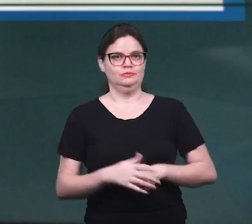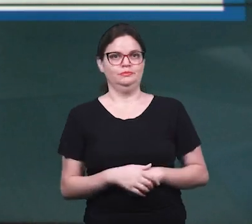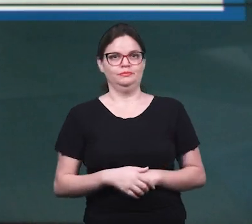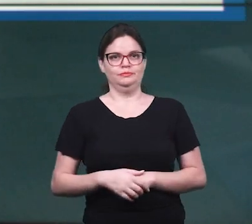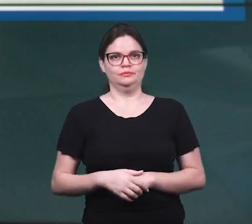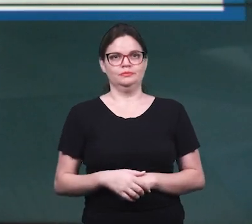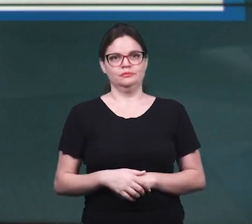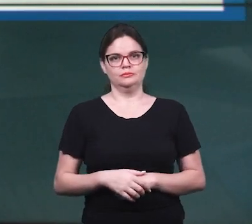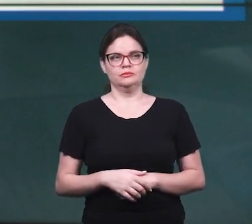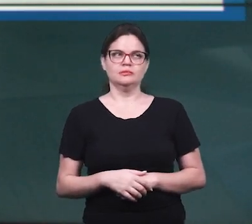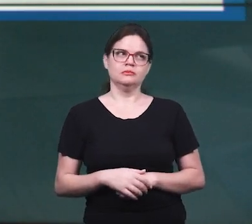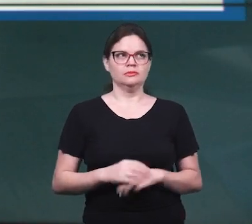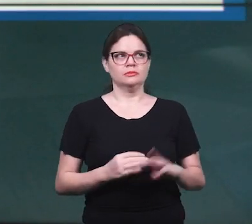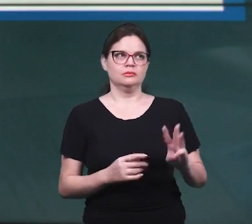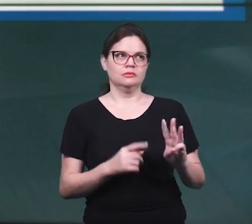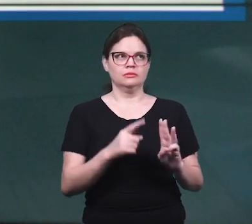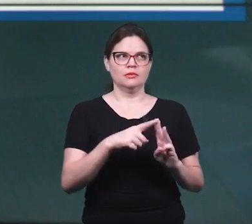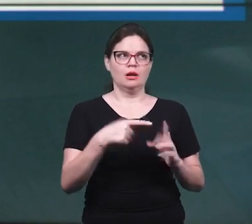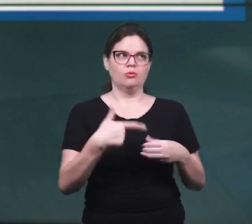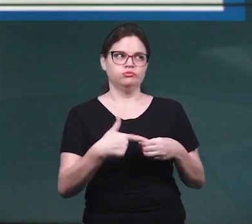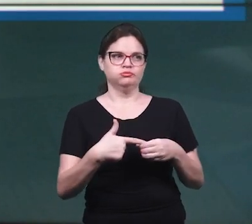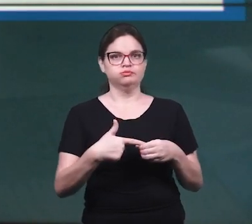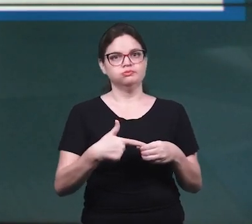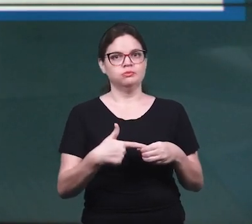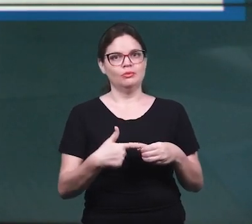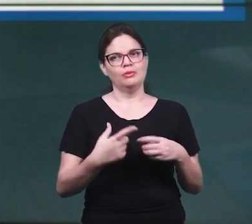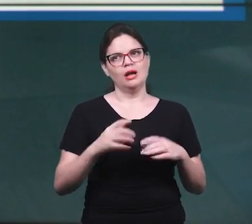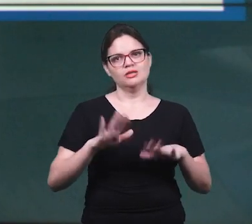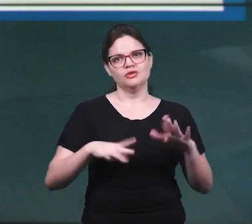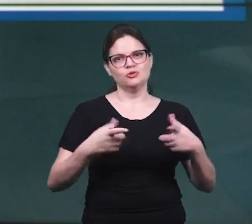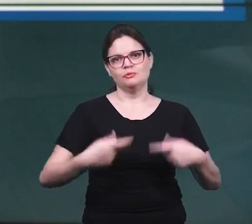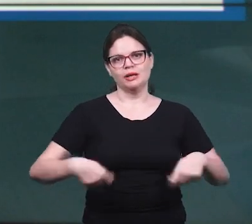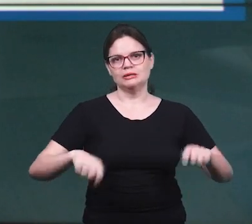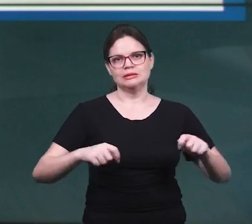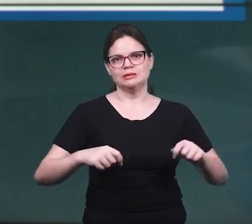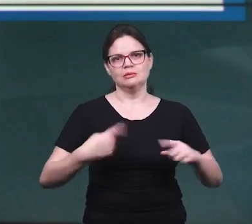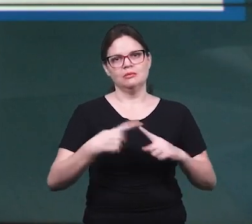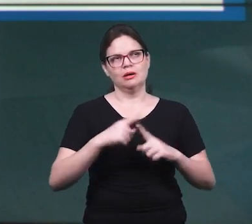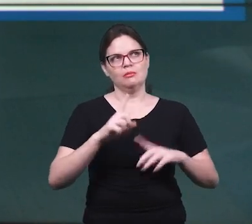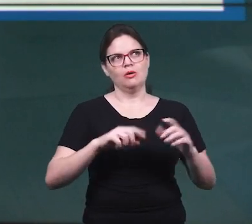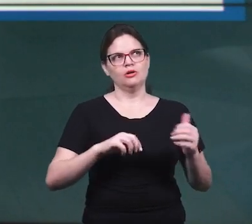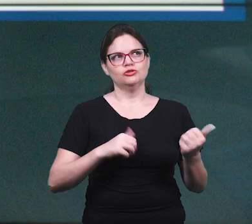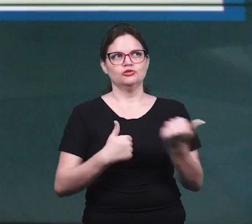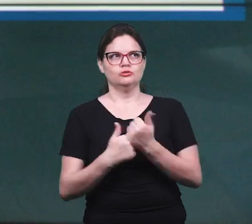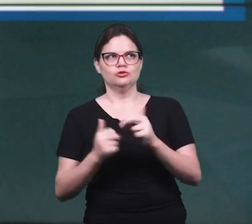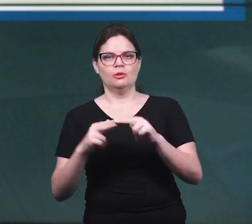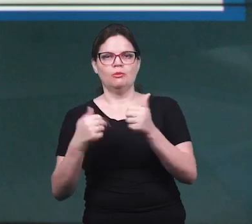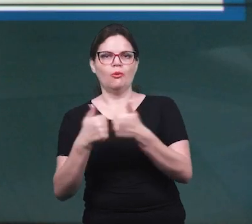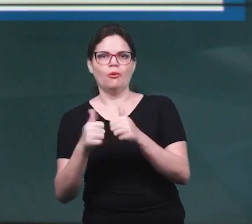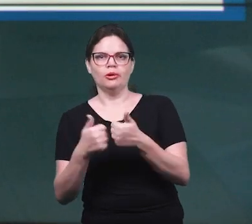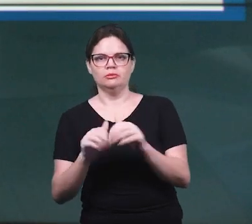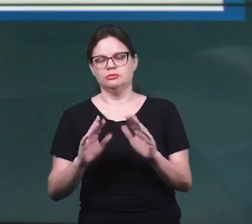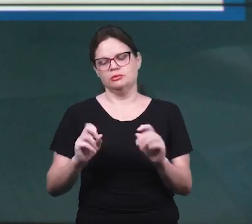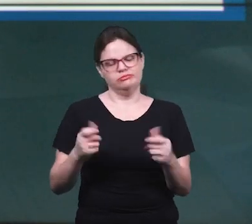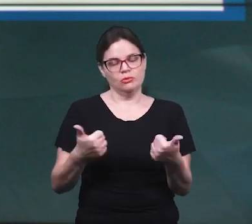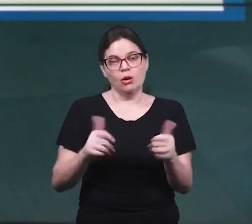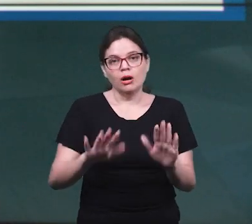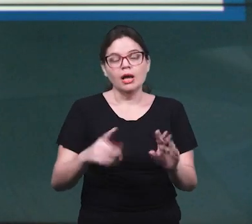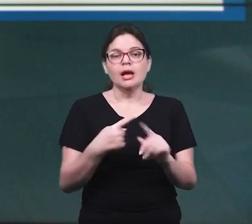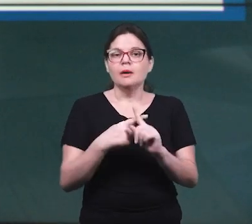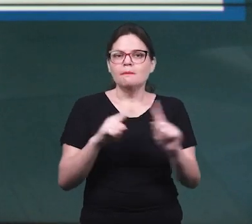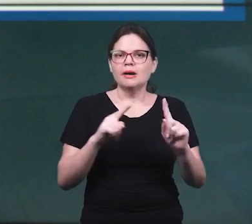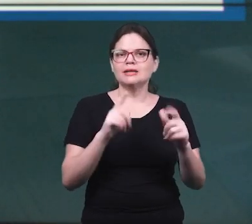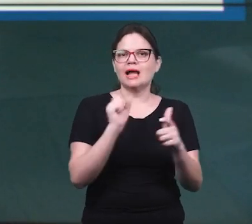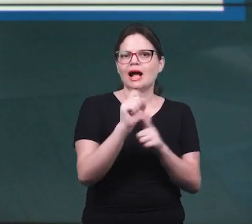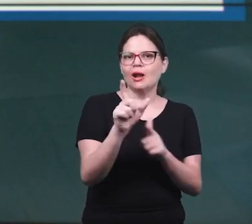combustível até pode ser que não seja tão essencial, que em vez de andar de carro, você pode andar com outro tipo de transporte,